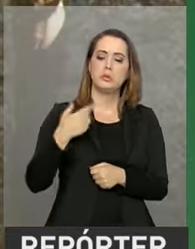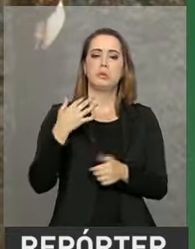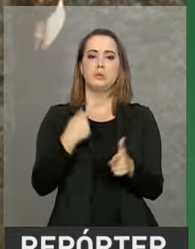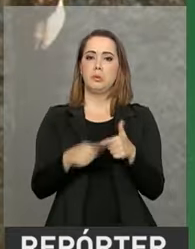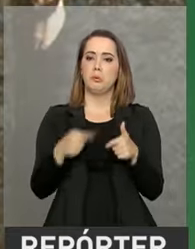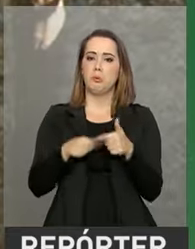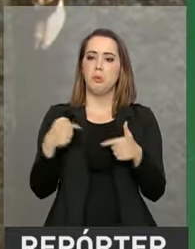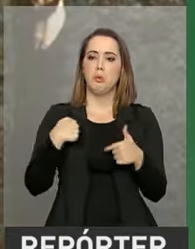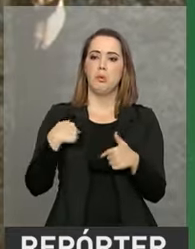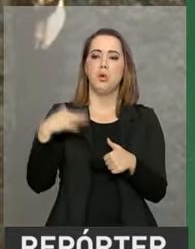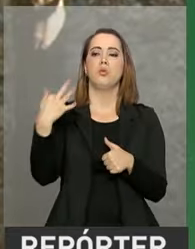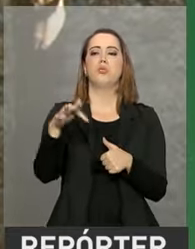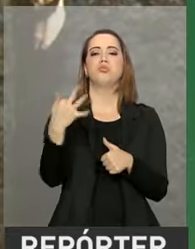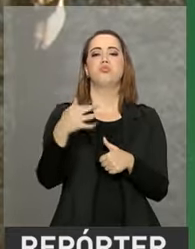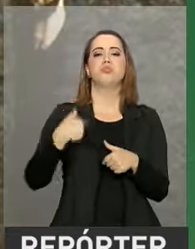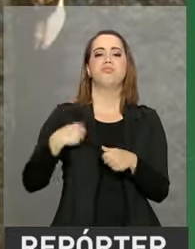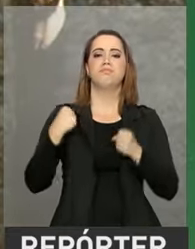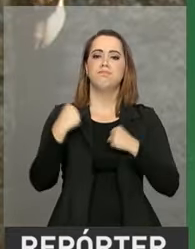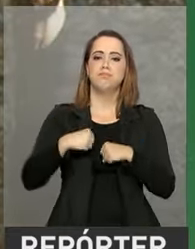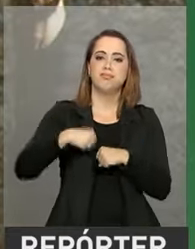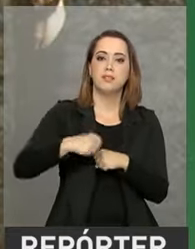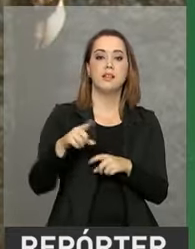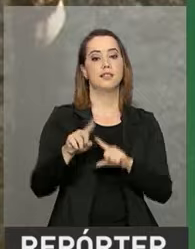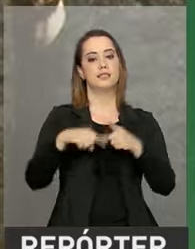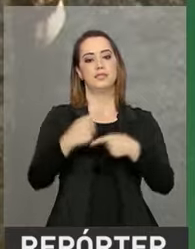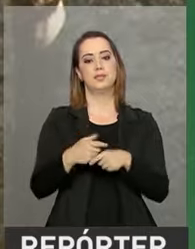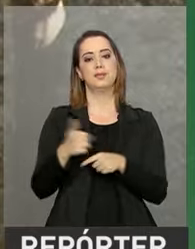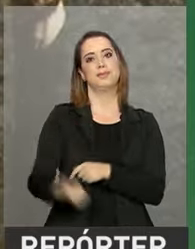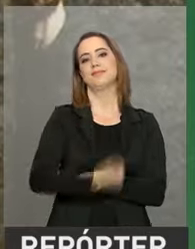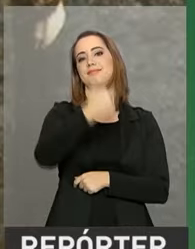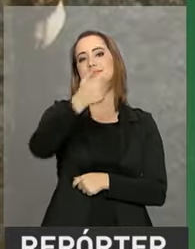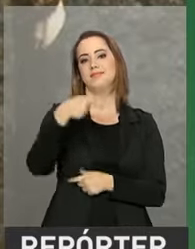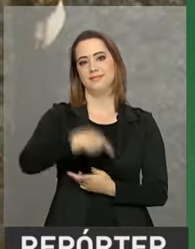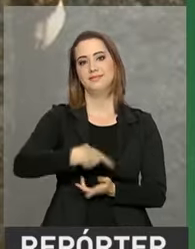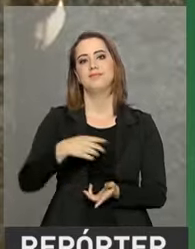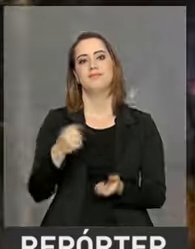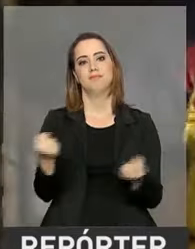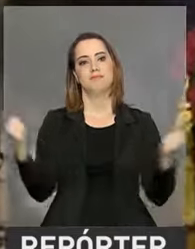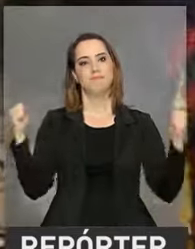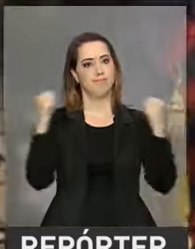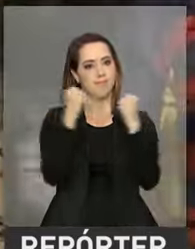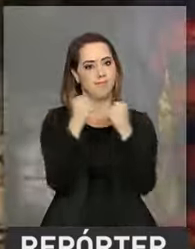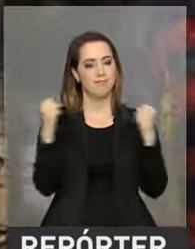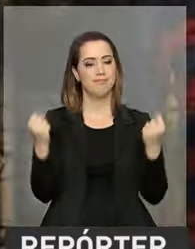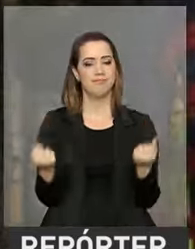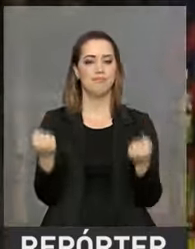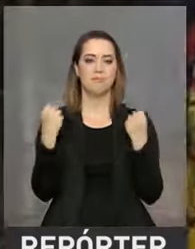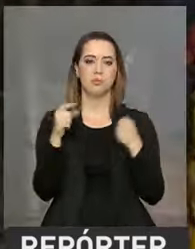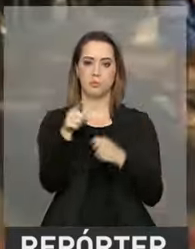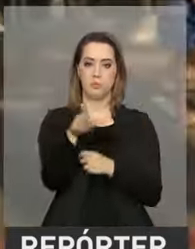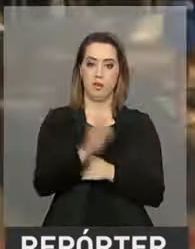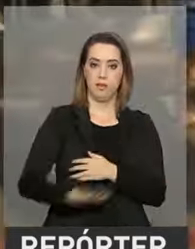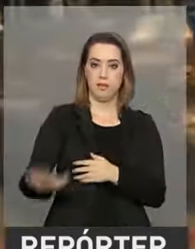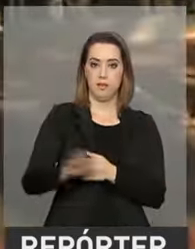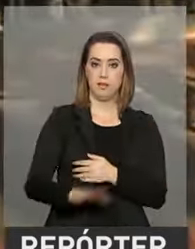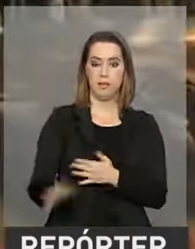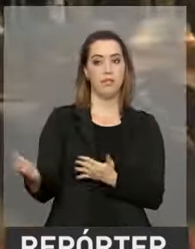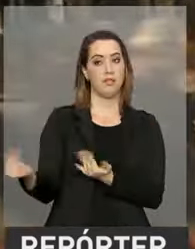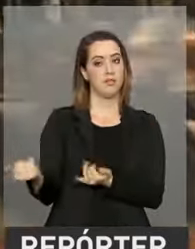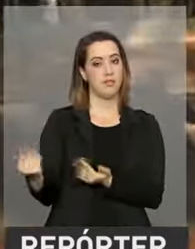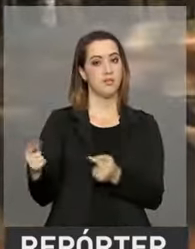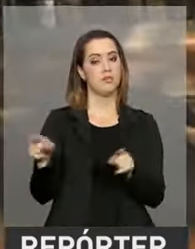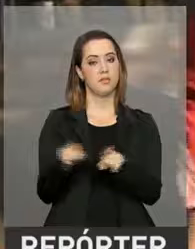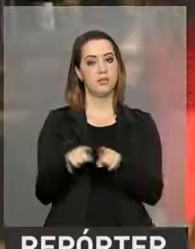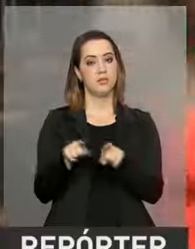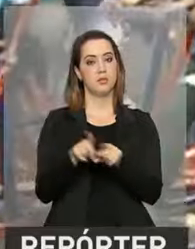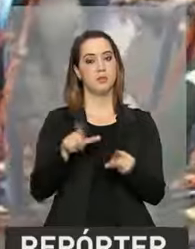de osteoporose, elas acabam melhorando fazendo as práticas corporais. Crianças e adolescentes têm aulas de